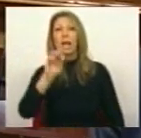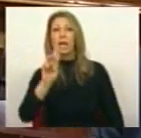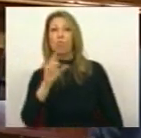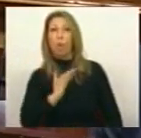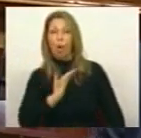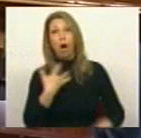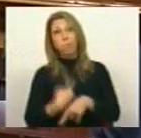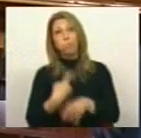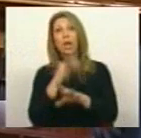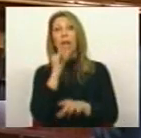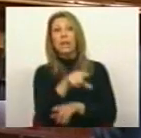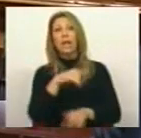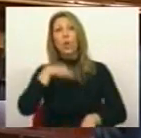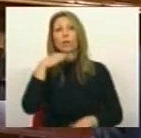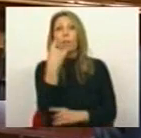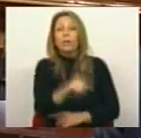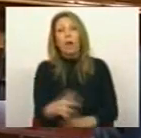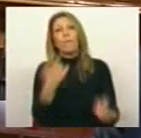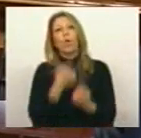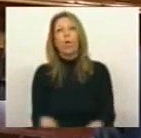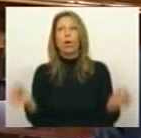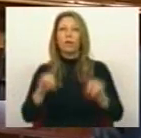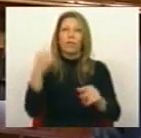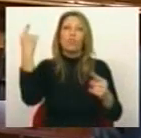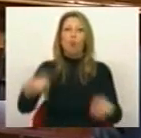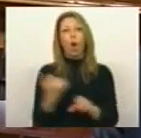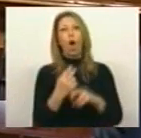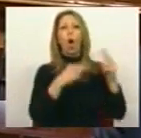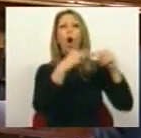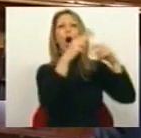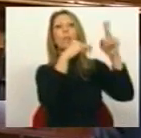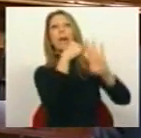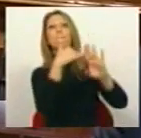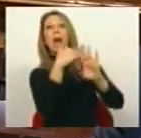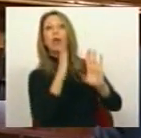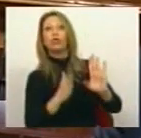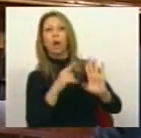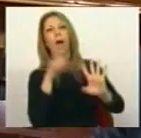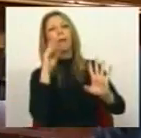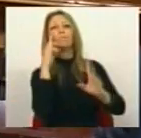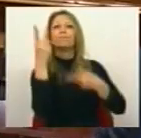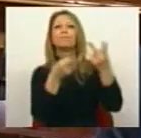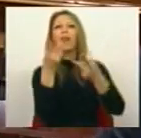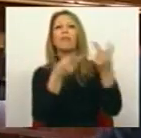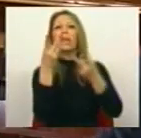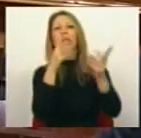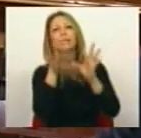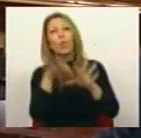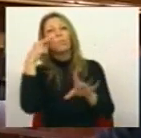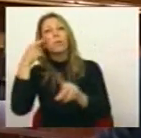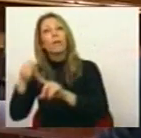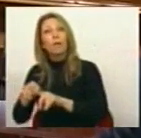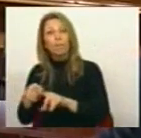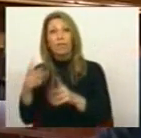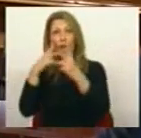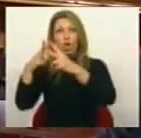mais uma vez, só ao meio das obras foram realizadas as análises que indicaram a contaminação por hidrocarbonetos, sem que tenha havido previamente um